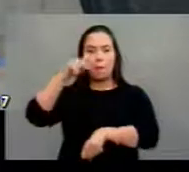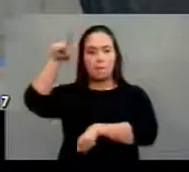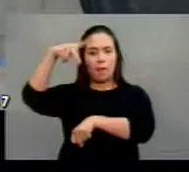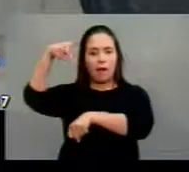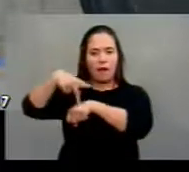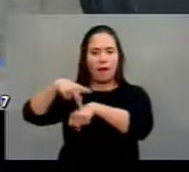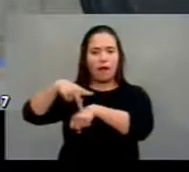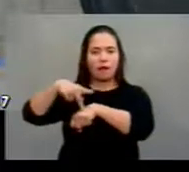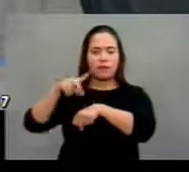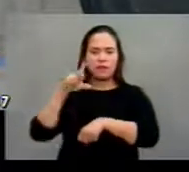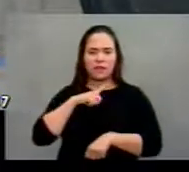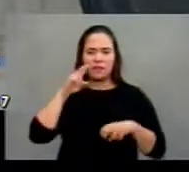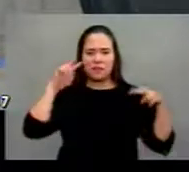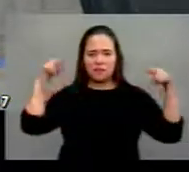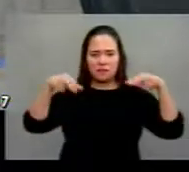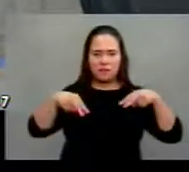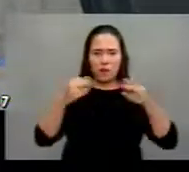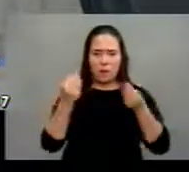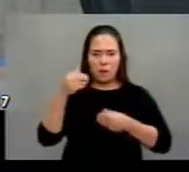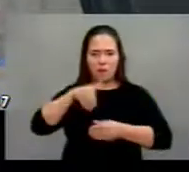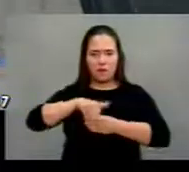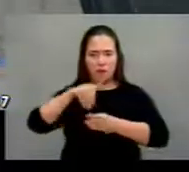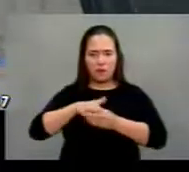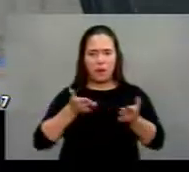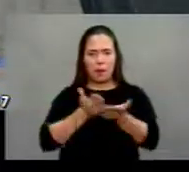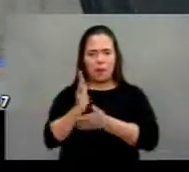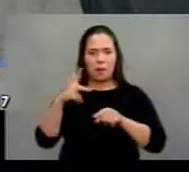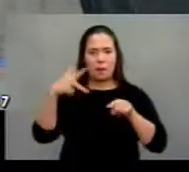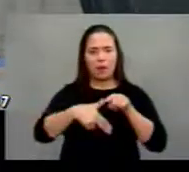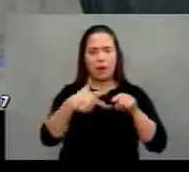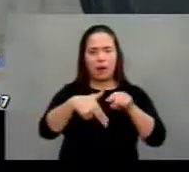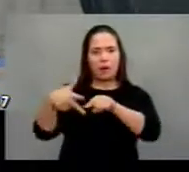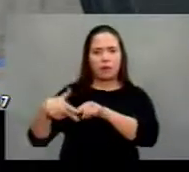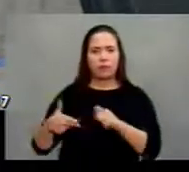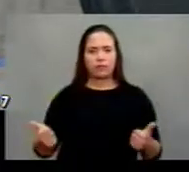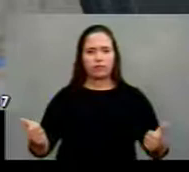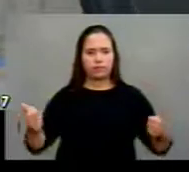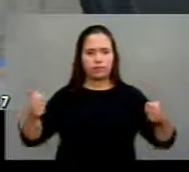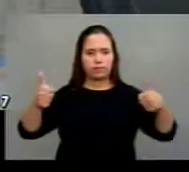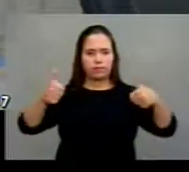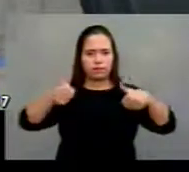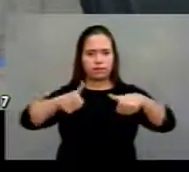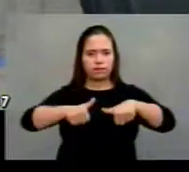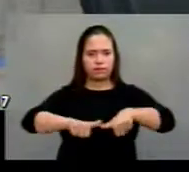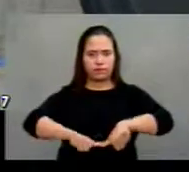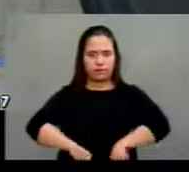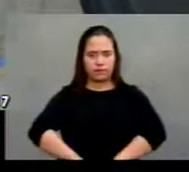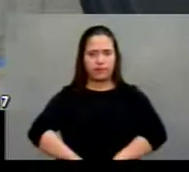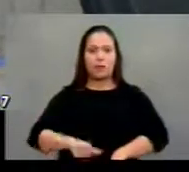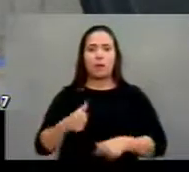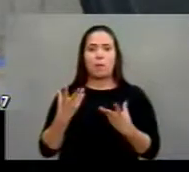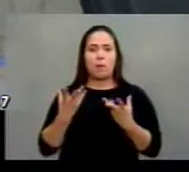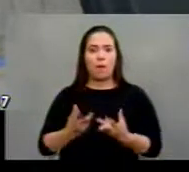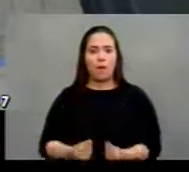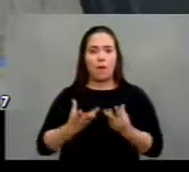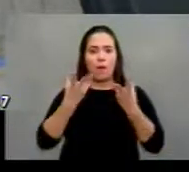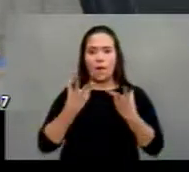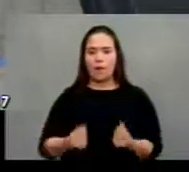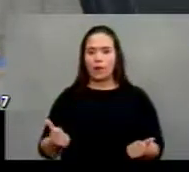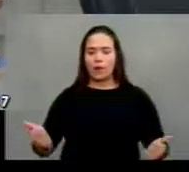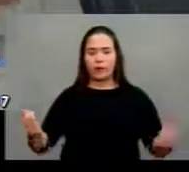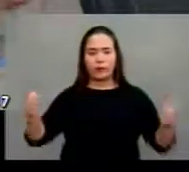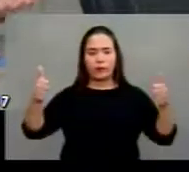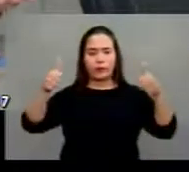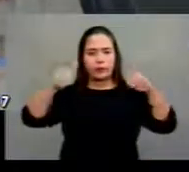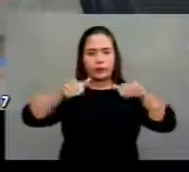internacional nós aprovarmos uma reforma cheia de retrocessos, porque está mesmo, viu, deputado? Cheia de retrocessos